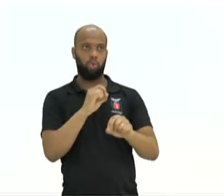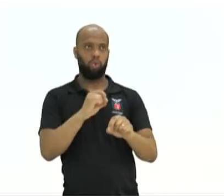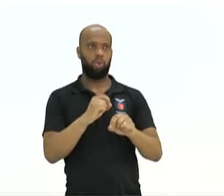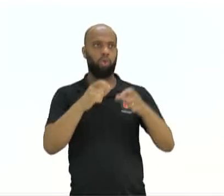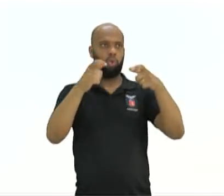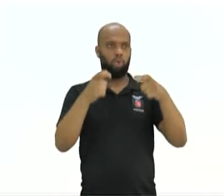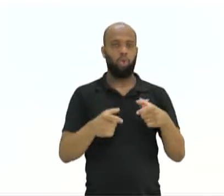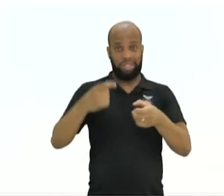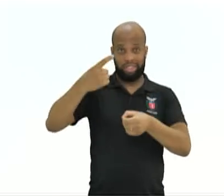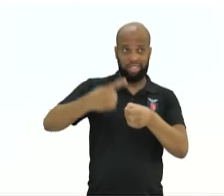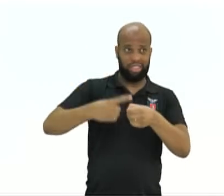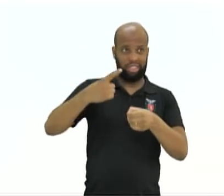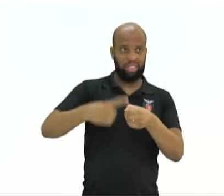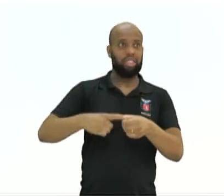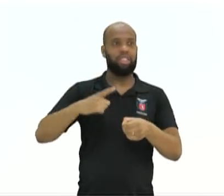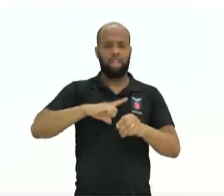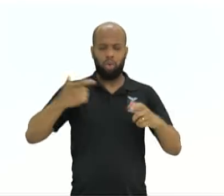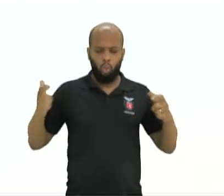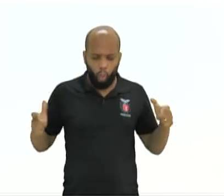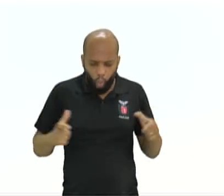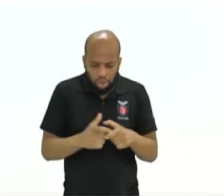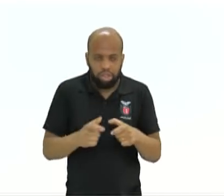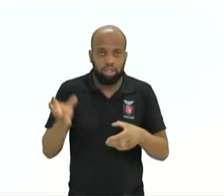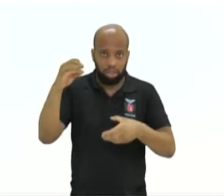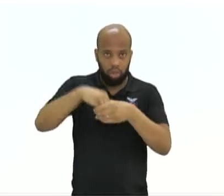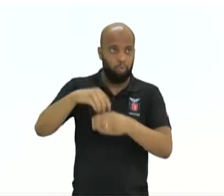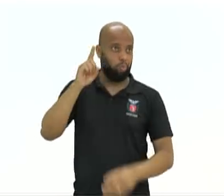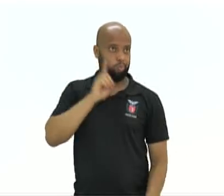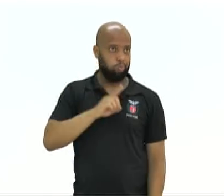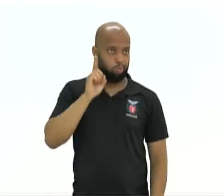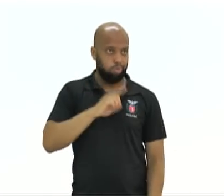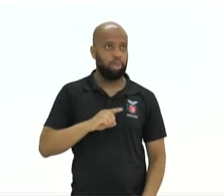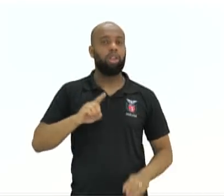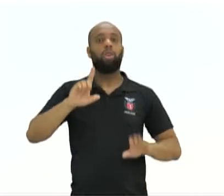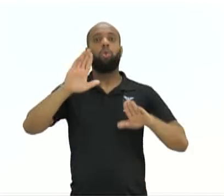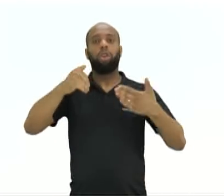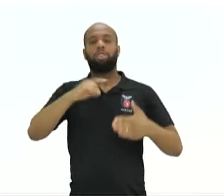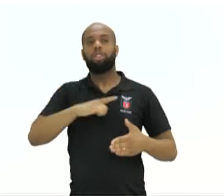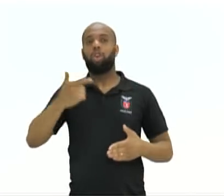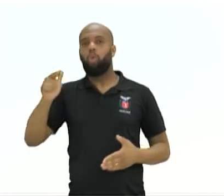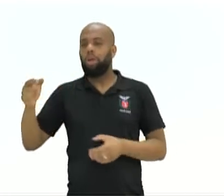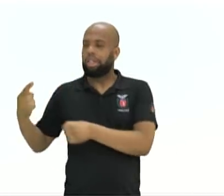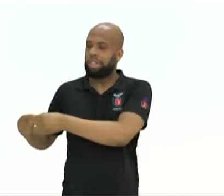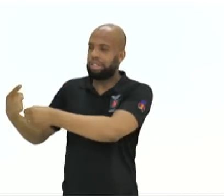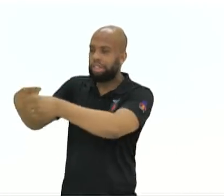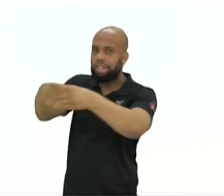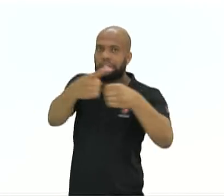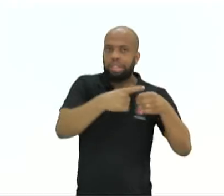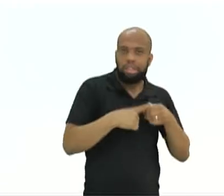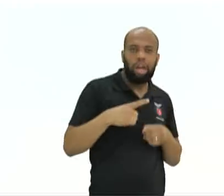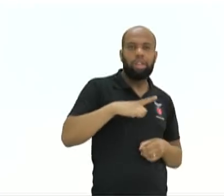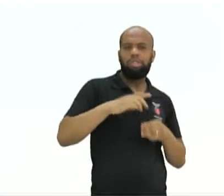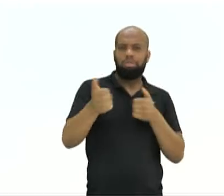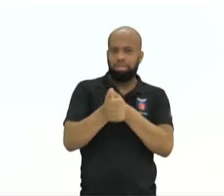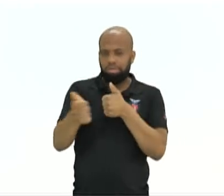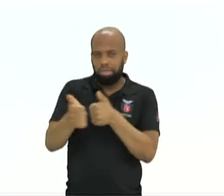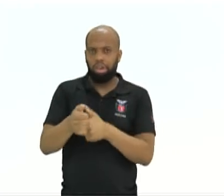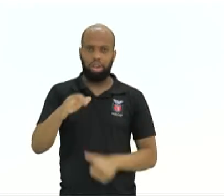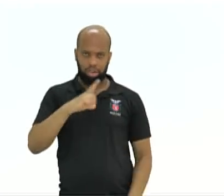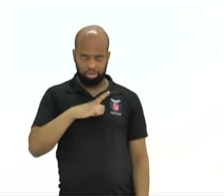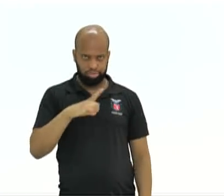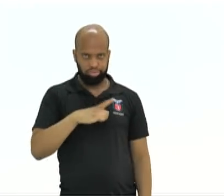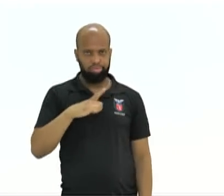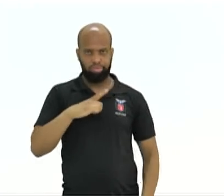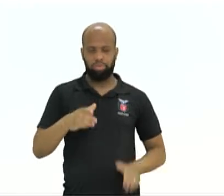Fresno, que é uma cidade muito pequena dos Estados Unidos, muitas cidades da região, como Bakersfield, Sacramento